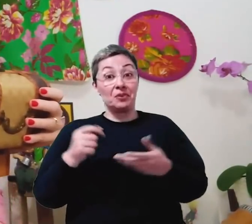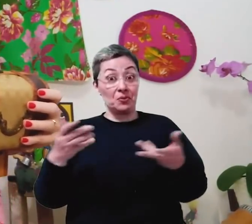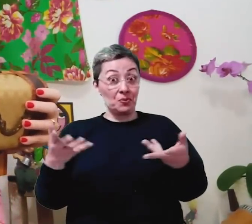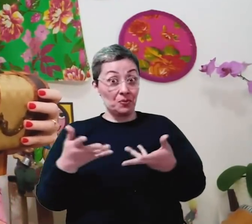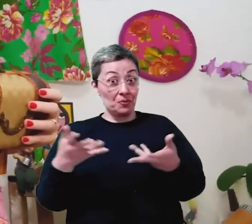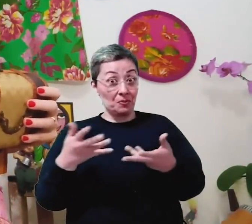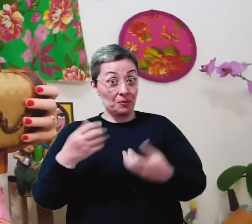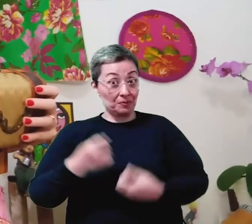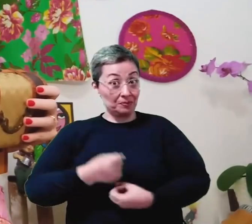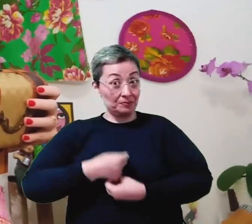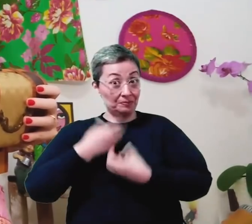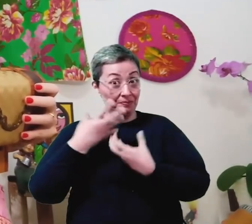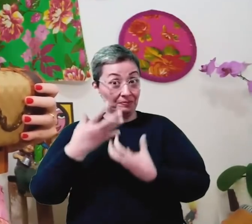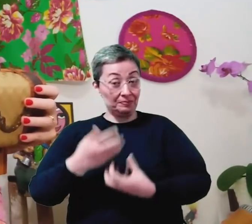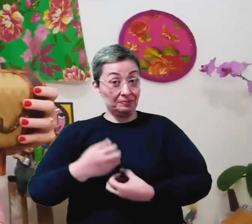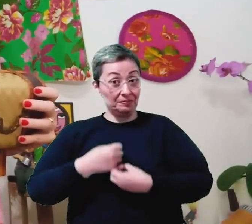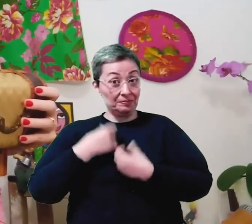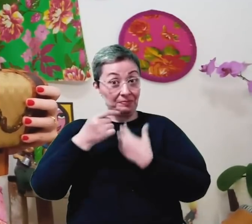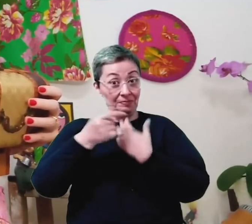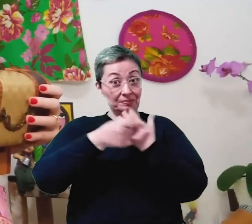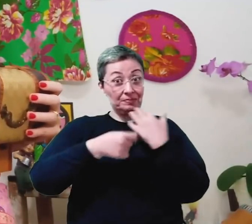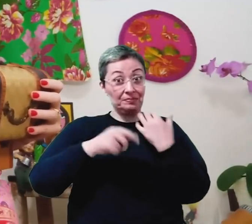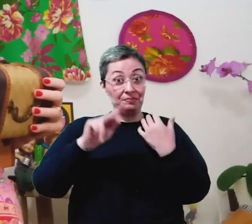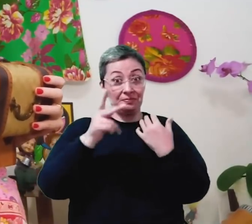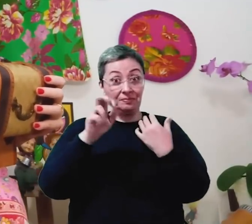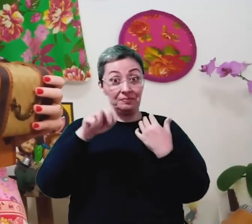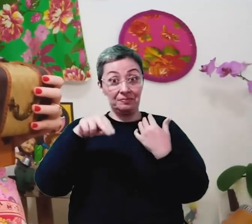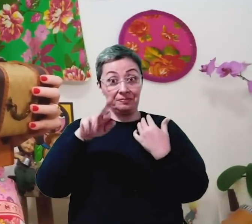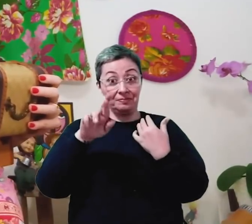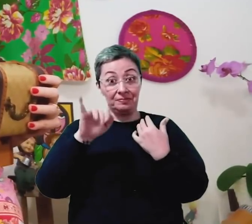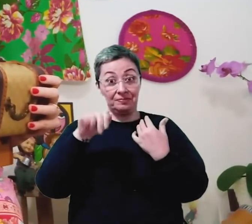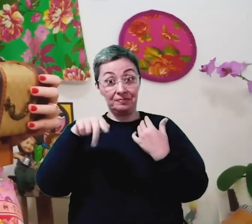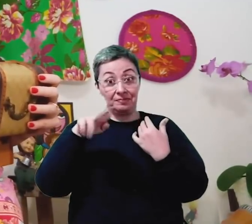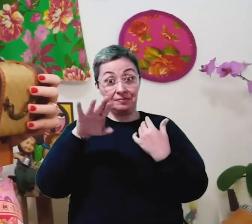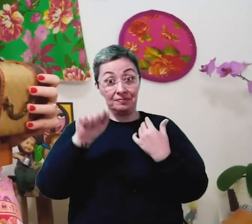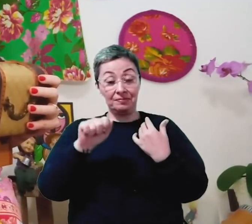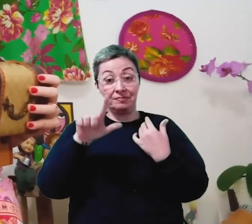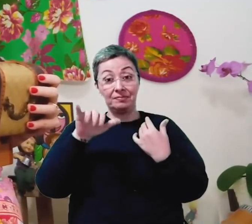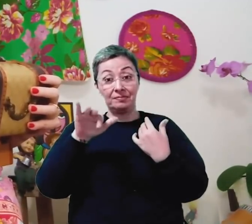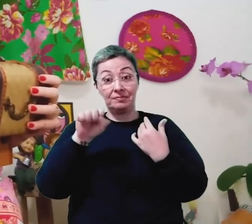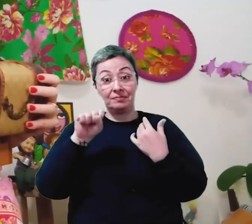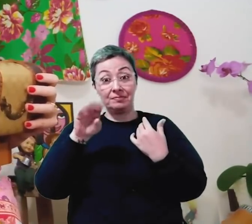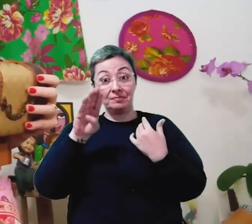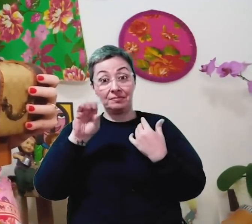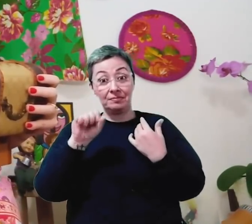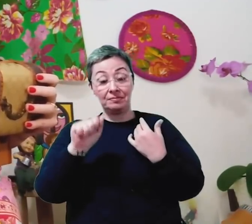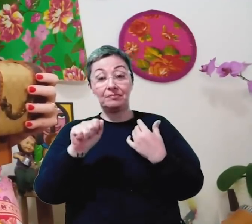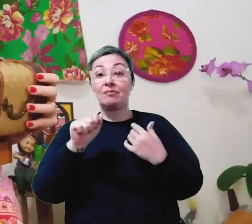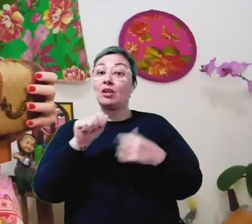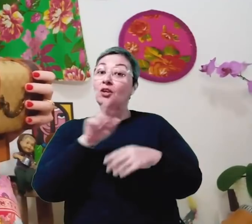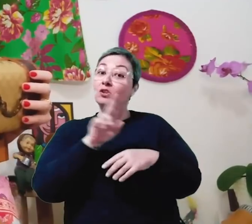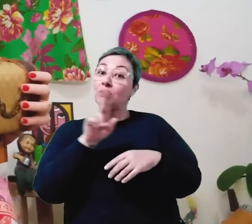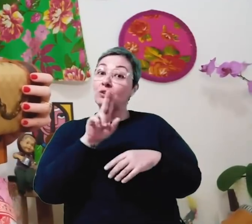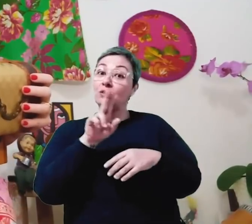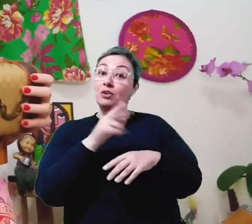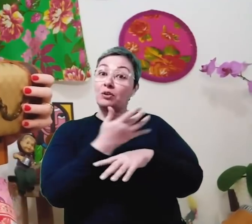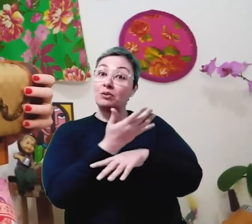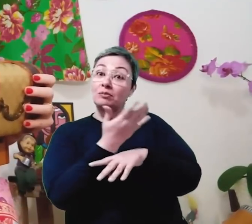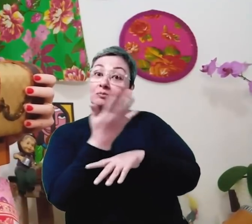Hoje é um poema de Henriqueta Lisboa, que se chama Pomar.